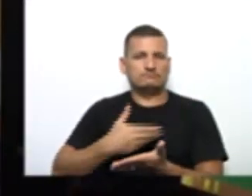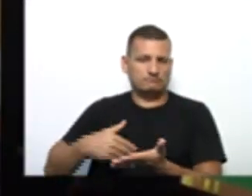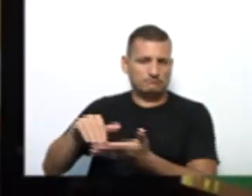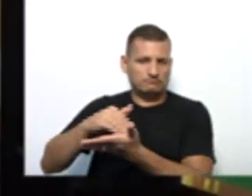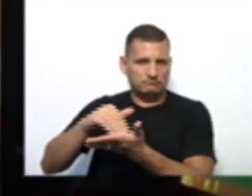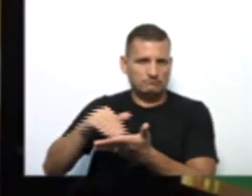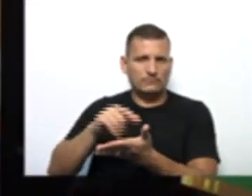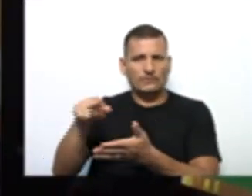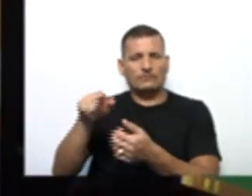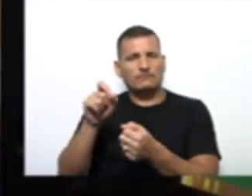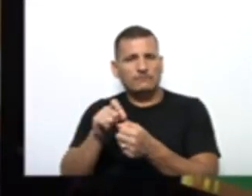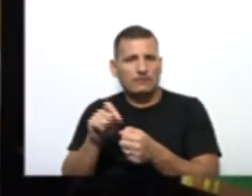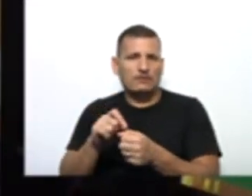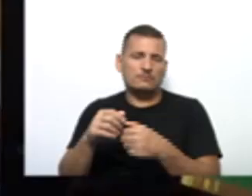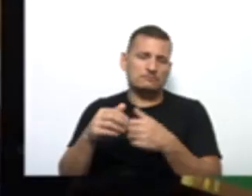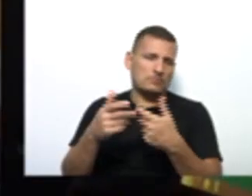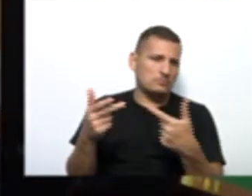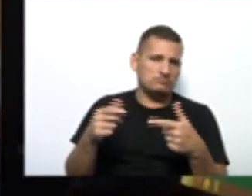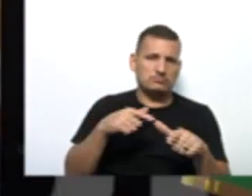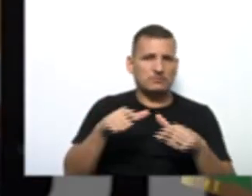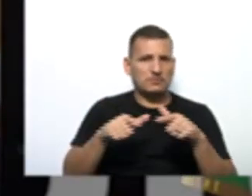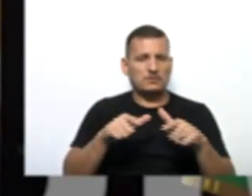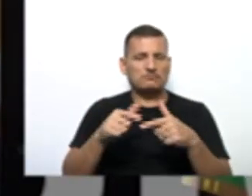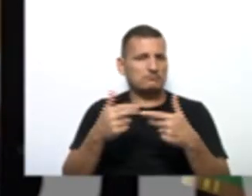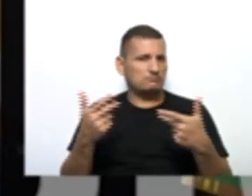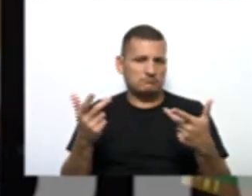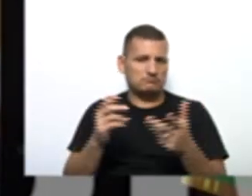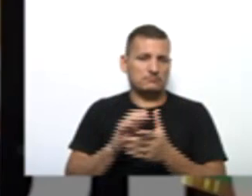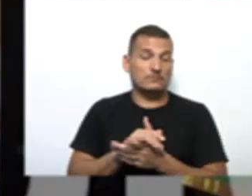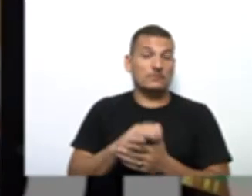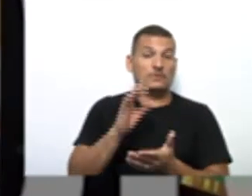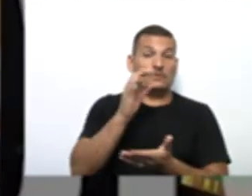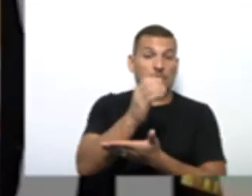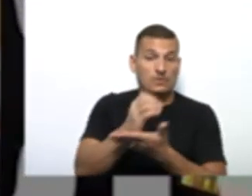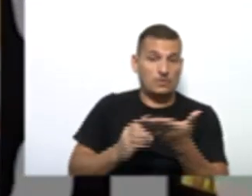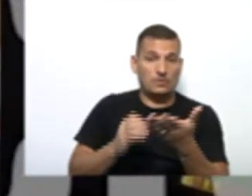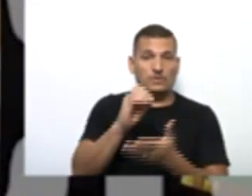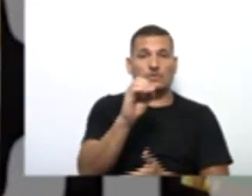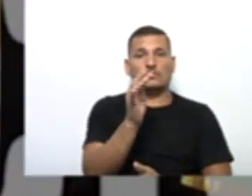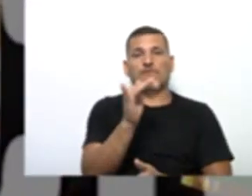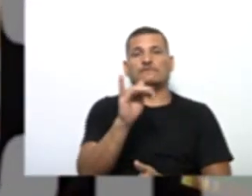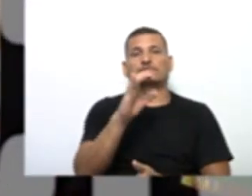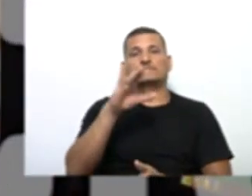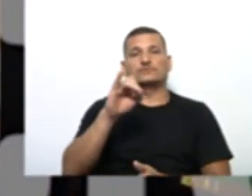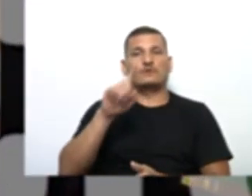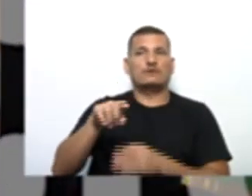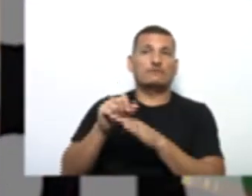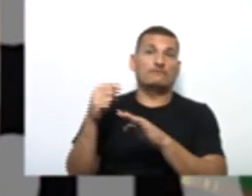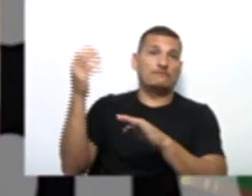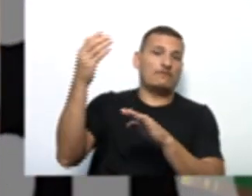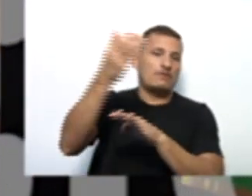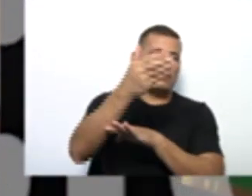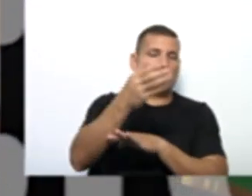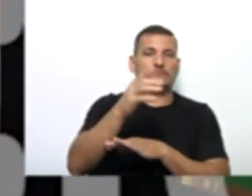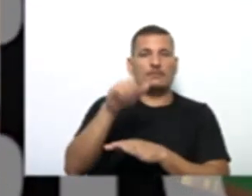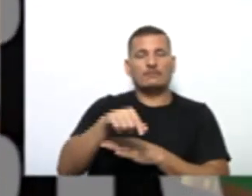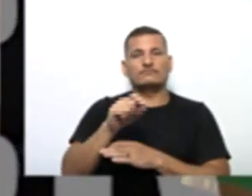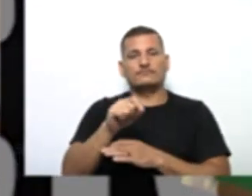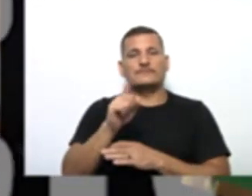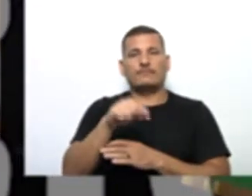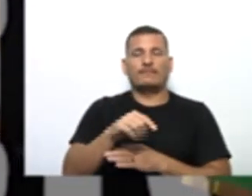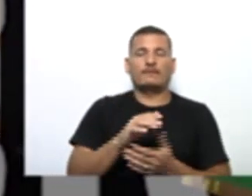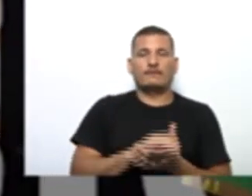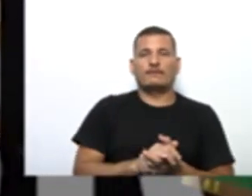execute alguma obra ou algum serviço. O ofício ele já é para comunicação externa. É quando esse poder deseja se comunicar